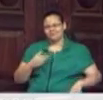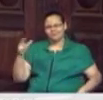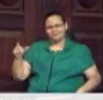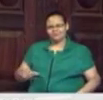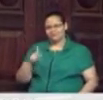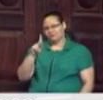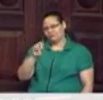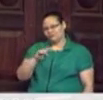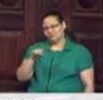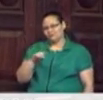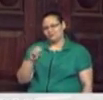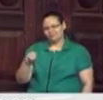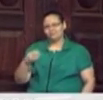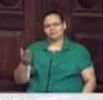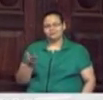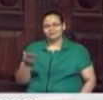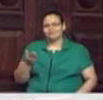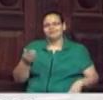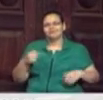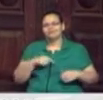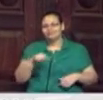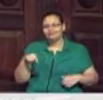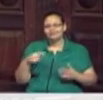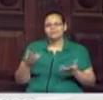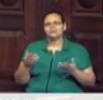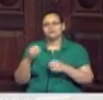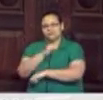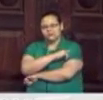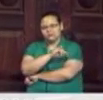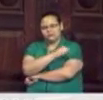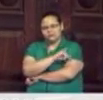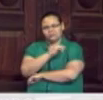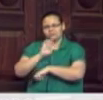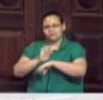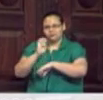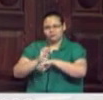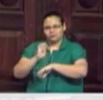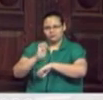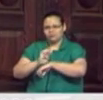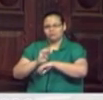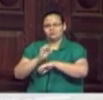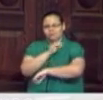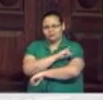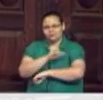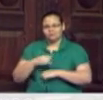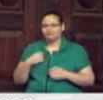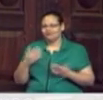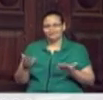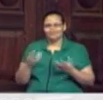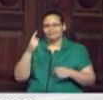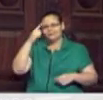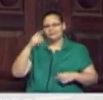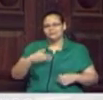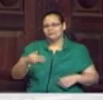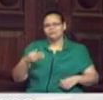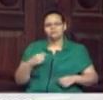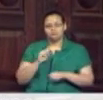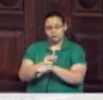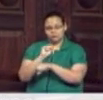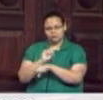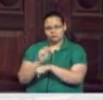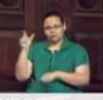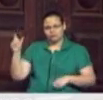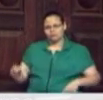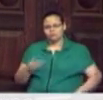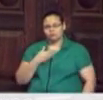Pezão deixou a situação no Estado do Rio de Janeiro imprevisível. Esperamos que o governo